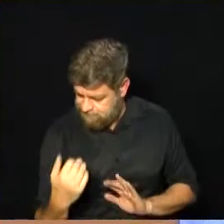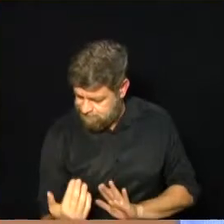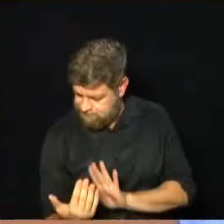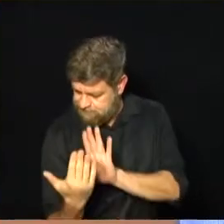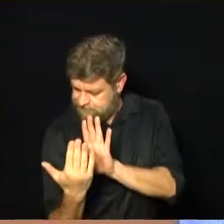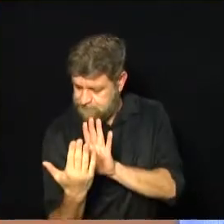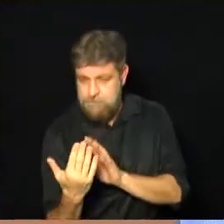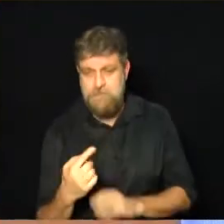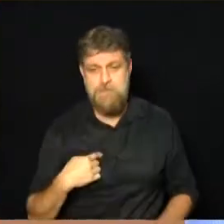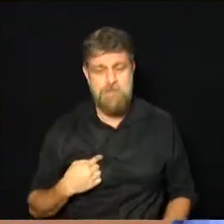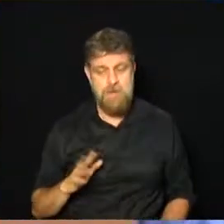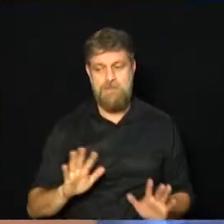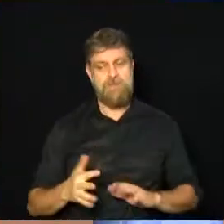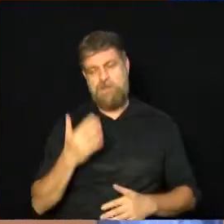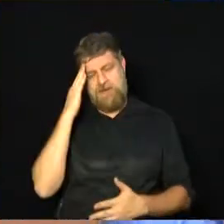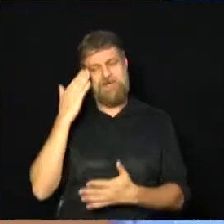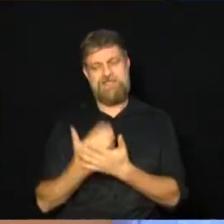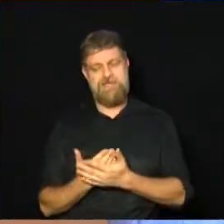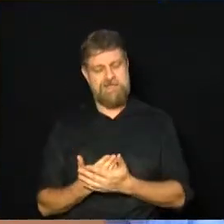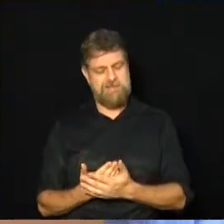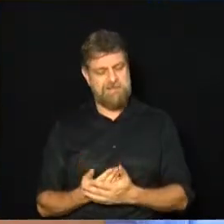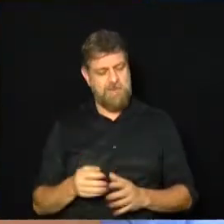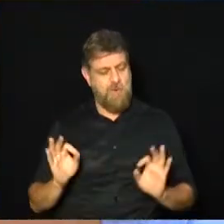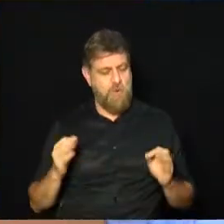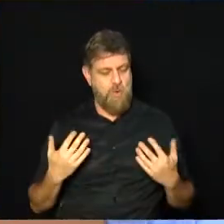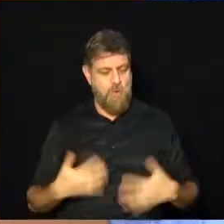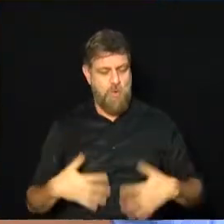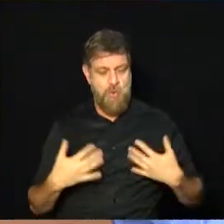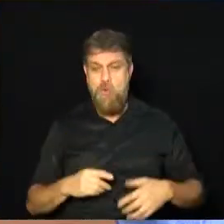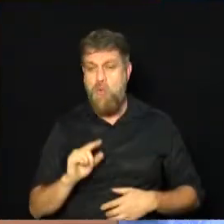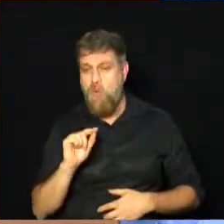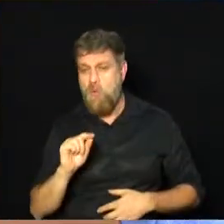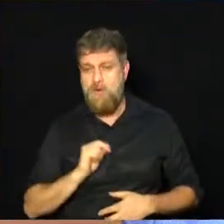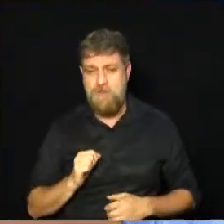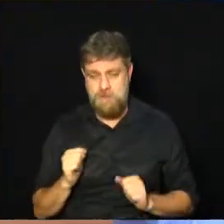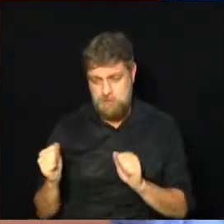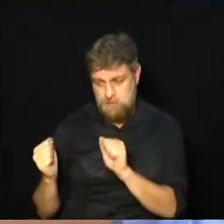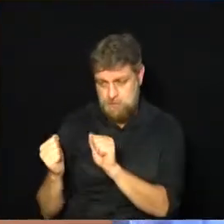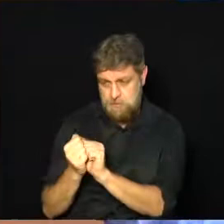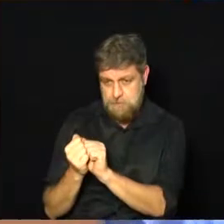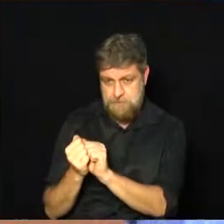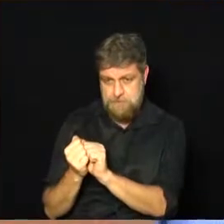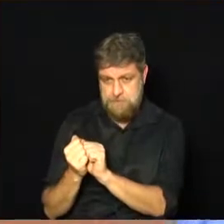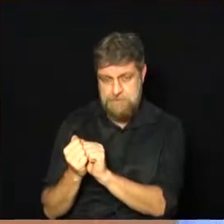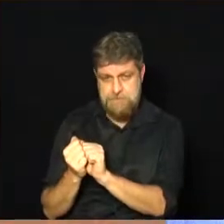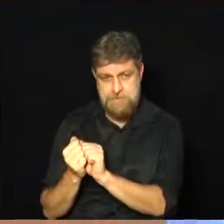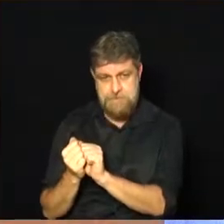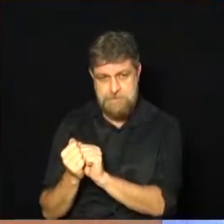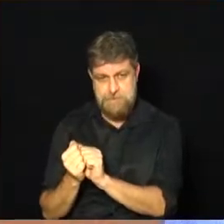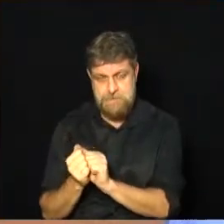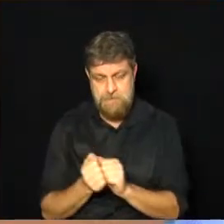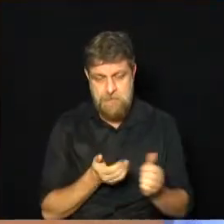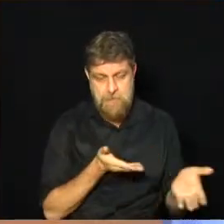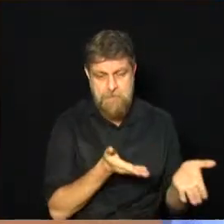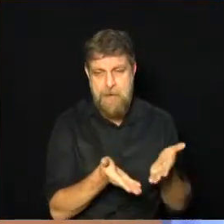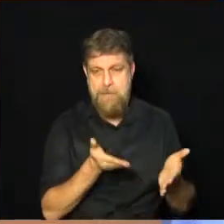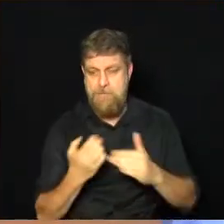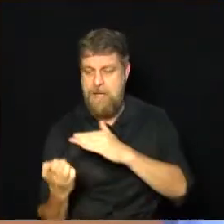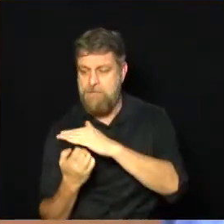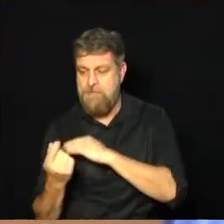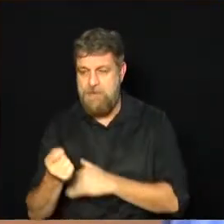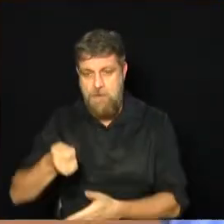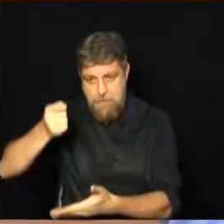arrojo inacreditáveis, que é fazer juntamente a licitação que fizemos do